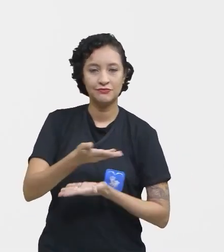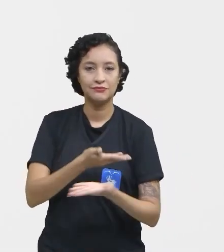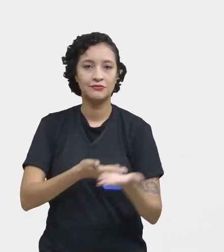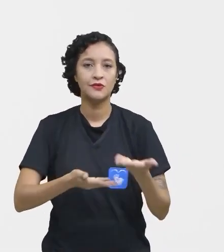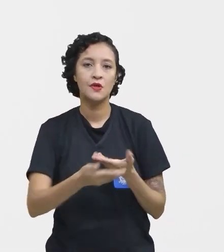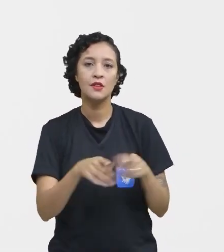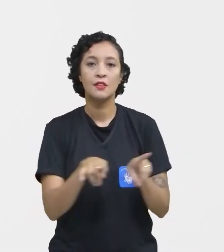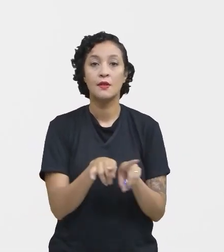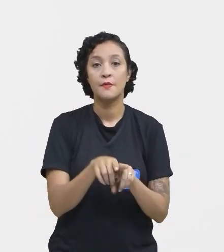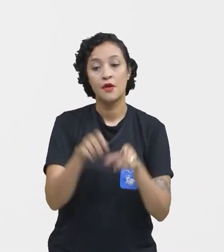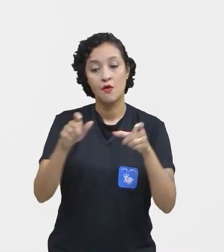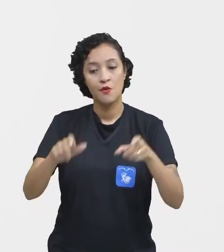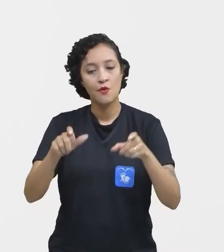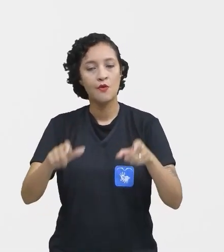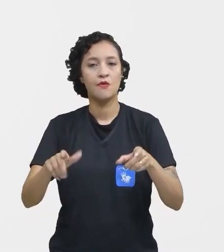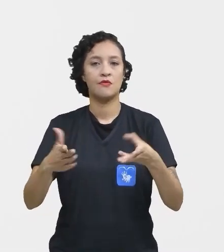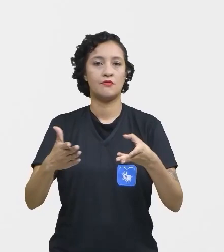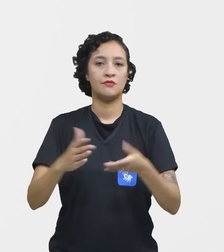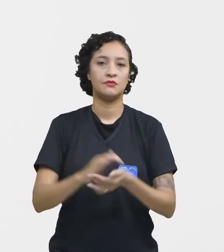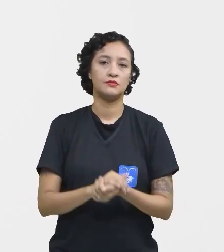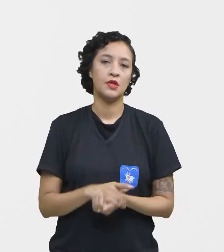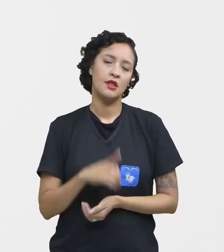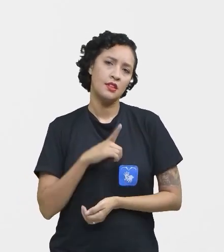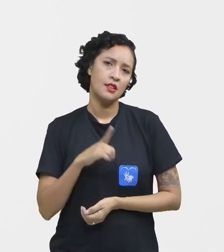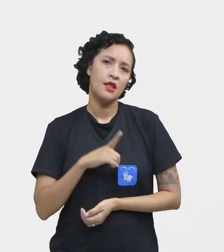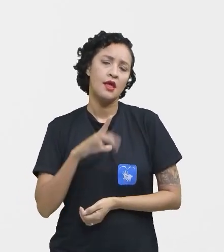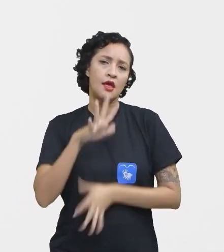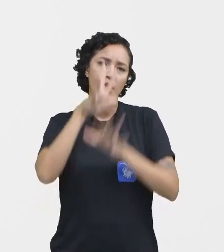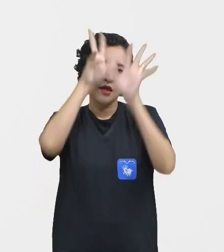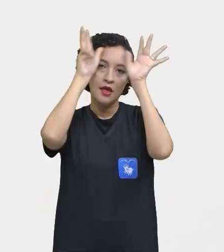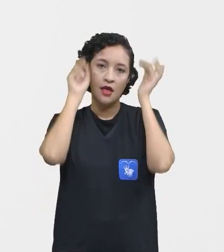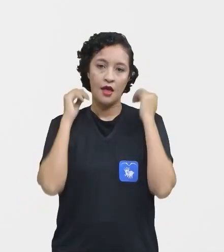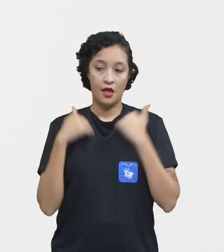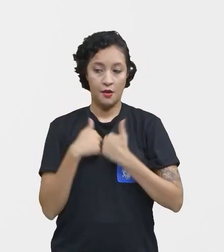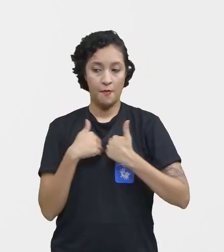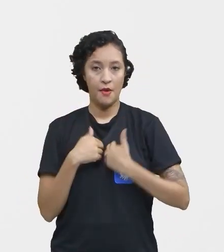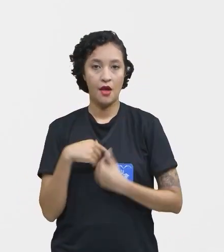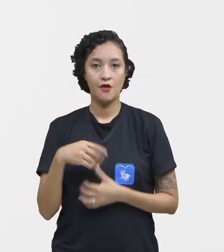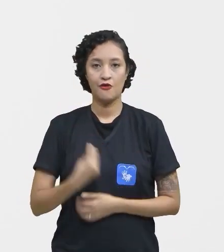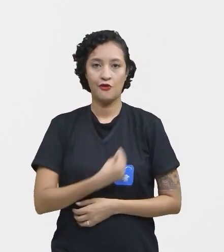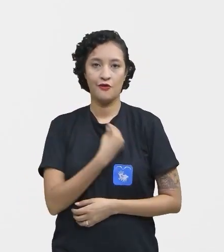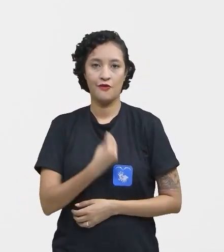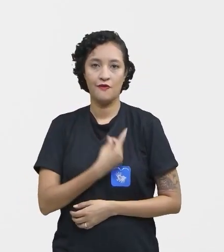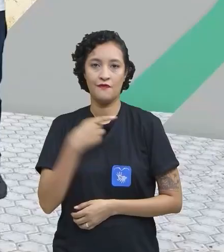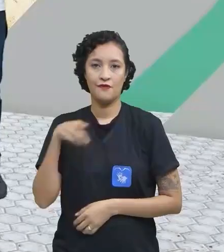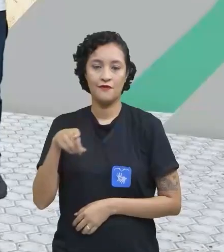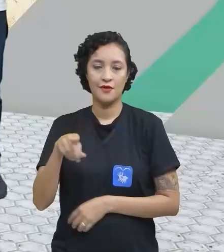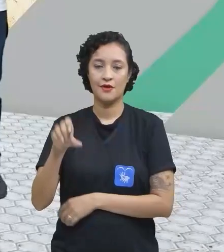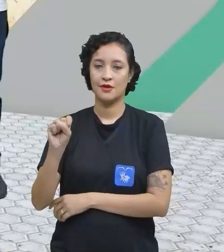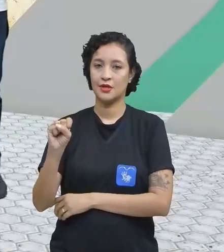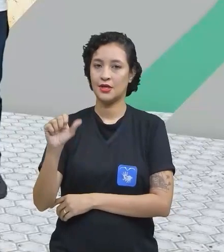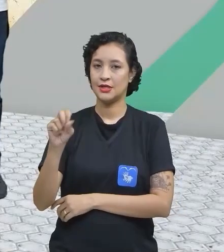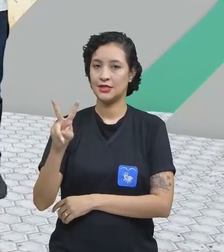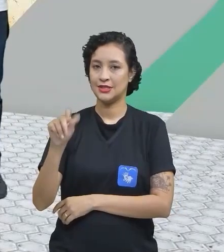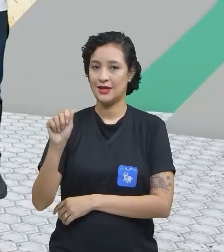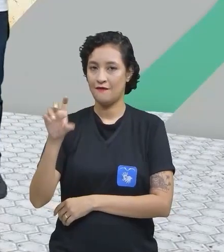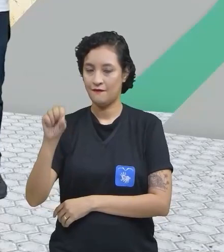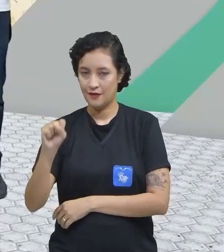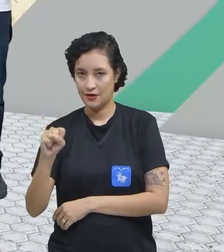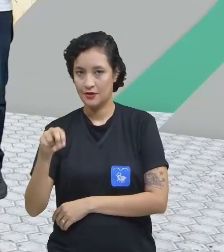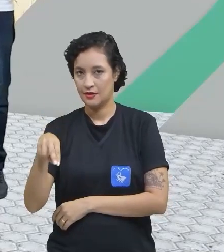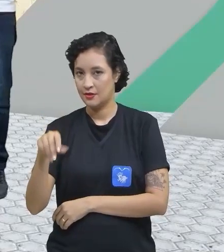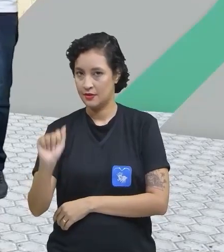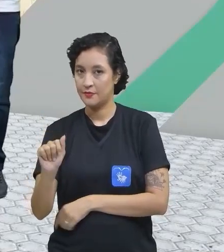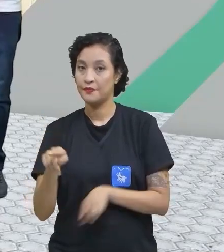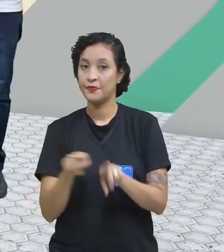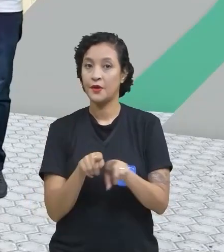ambiente. Por exemplo, existem animais que vivem na savana e outros animais que vivem em florestas tropicais. Então, olhe só aqui,